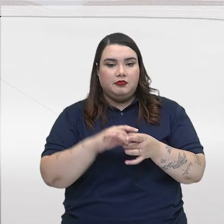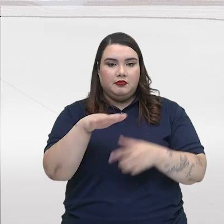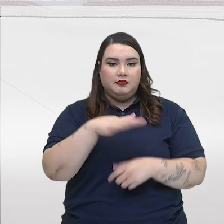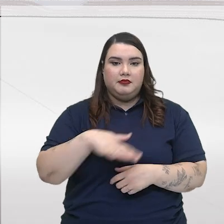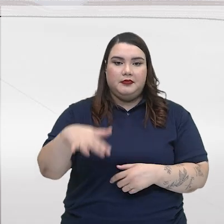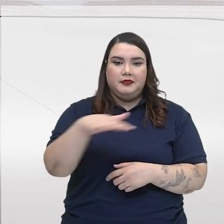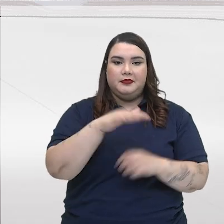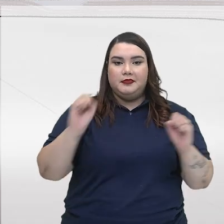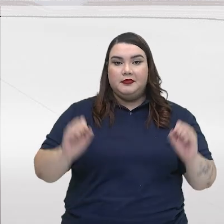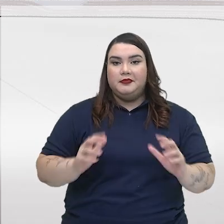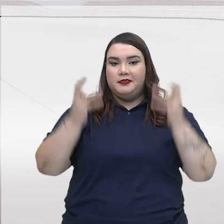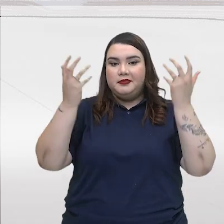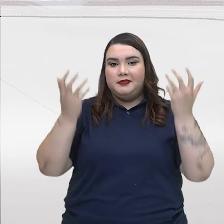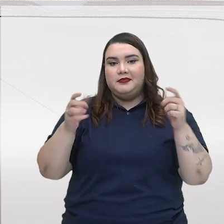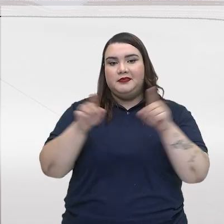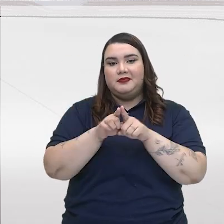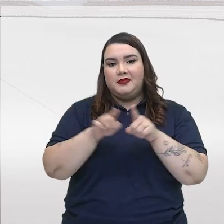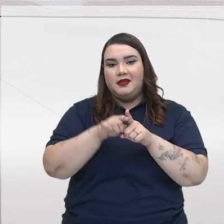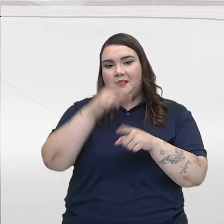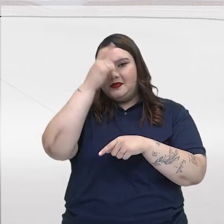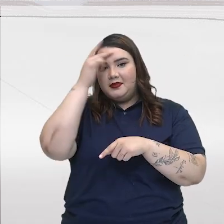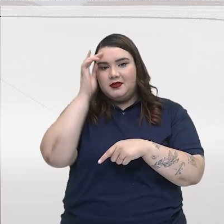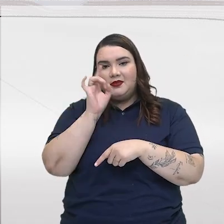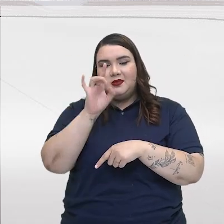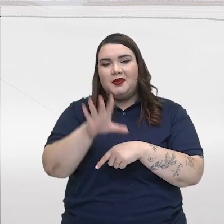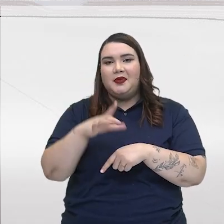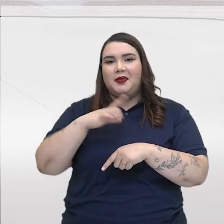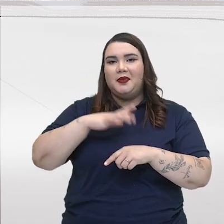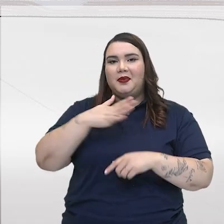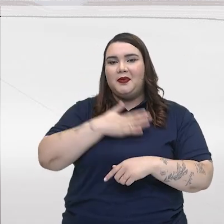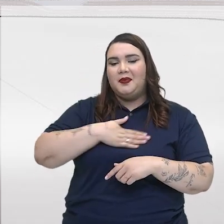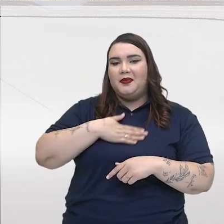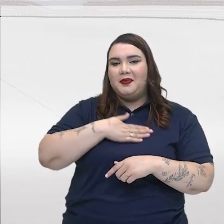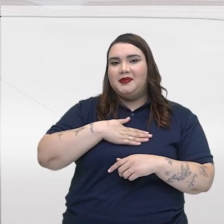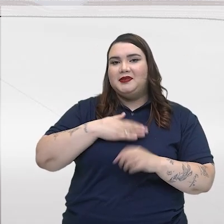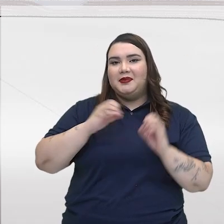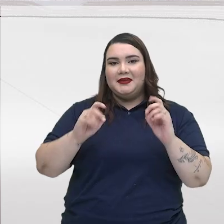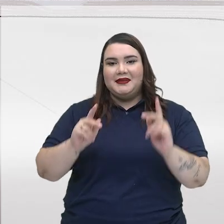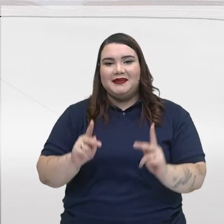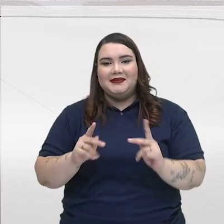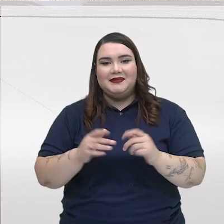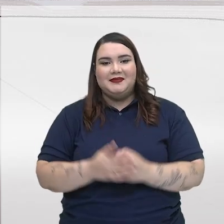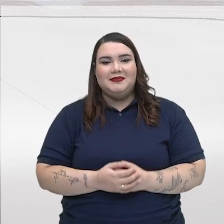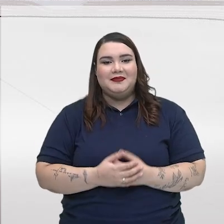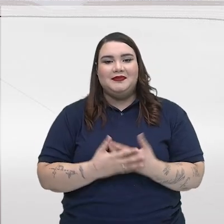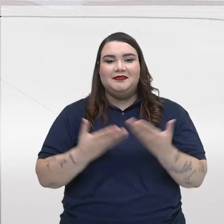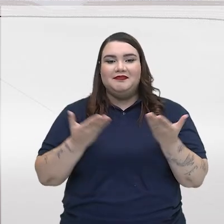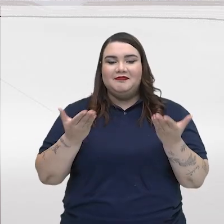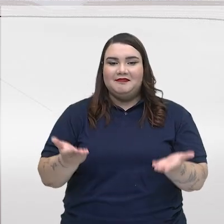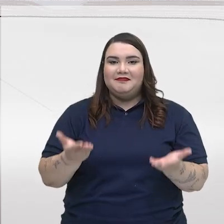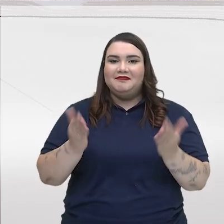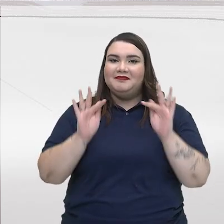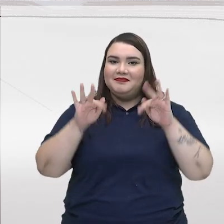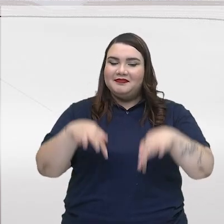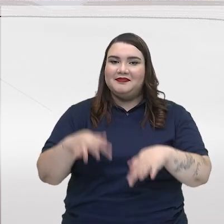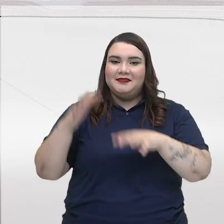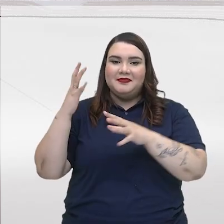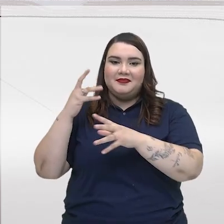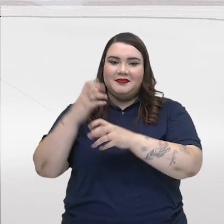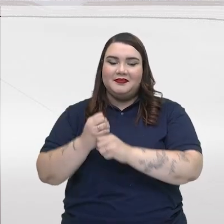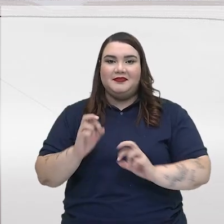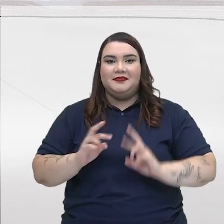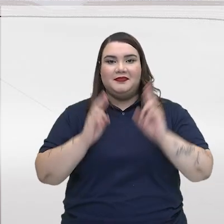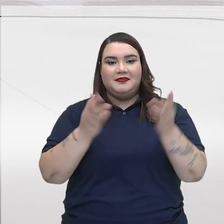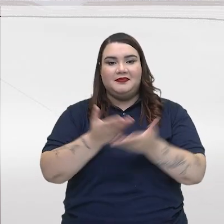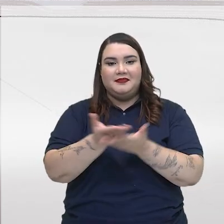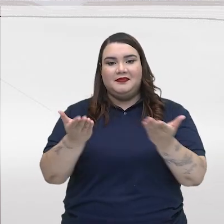não está, quem é apenas torcida, certo? Muito bem, alunos, essa foi a nossa revisão. Espero que vocês tenham gostado de